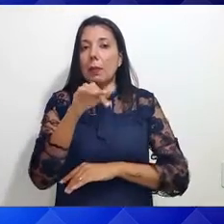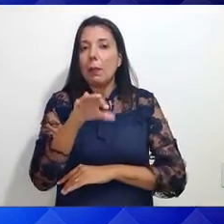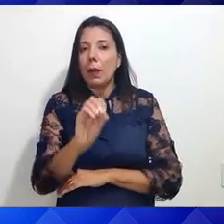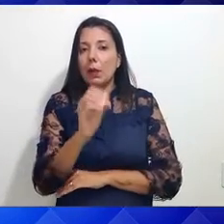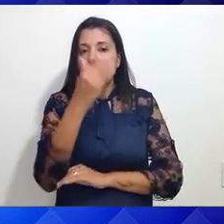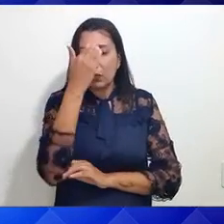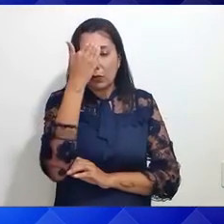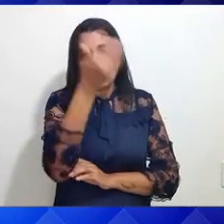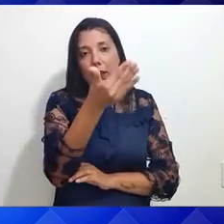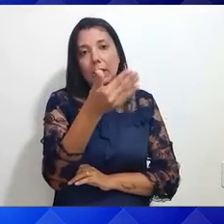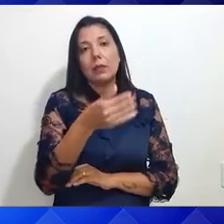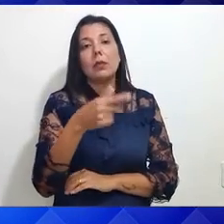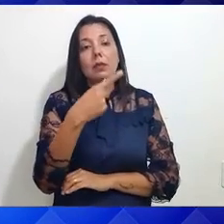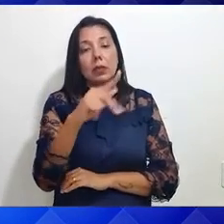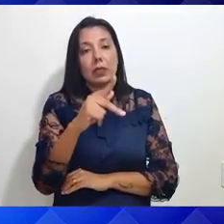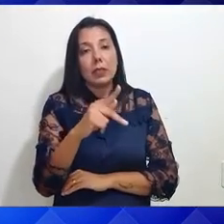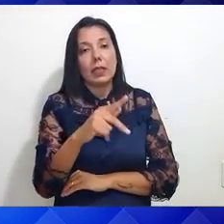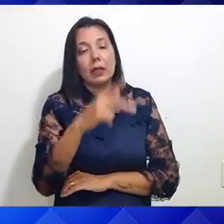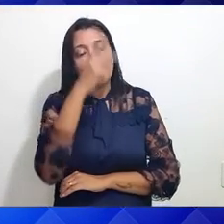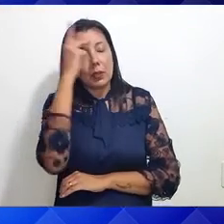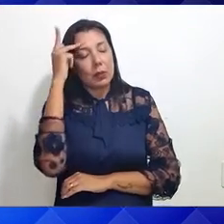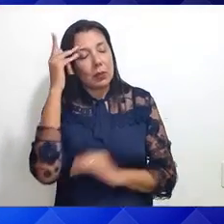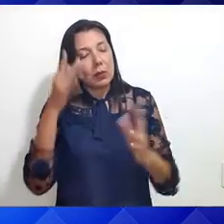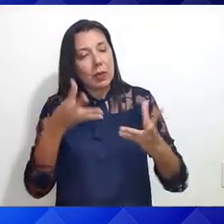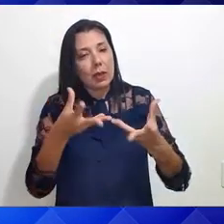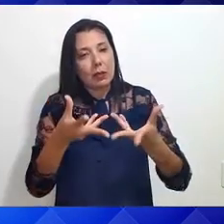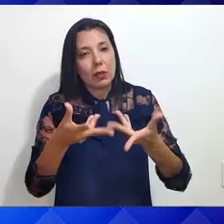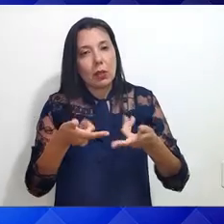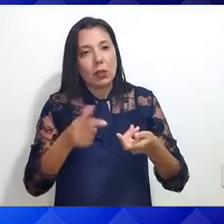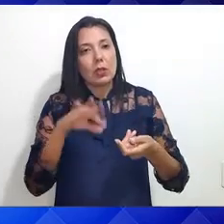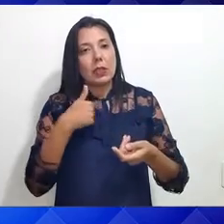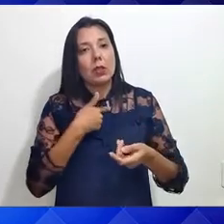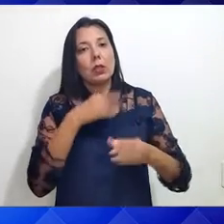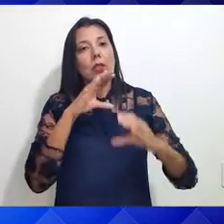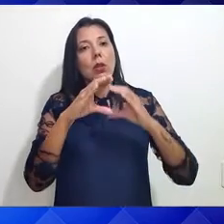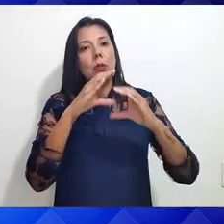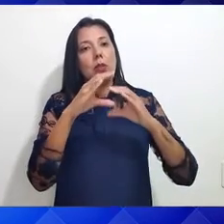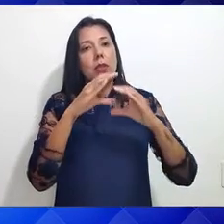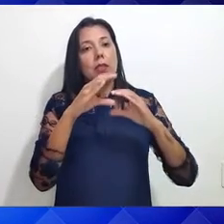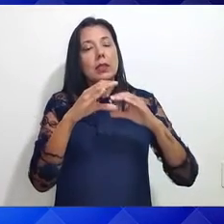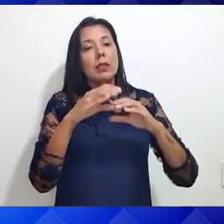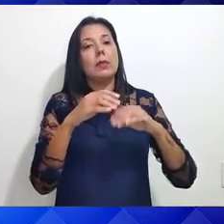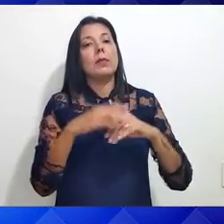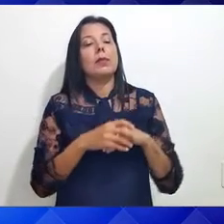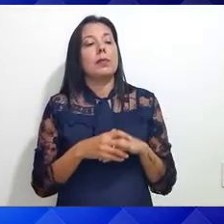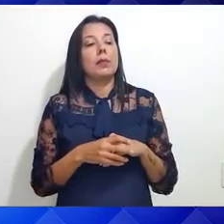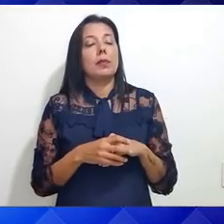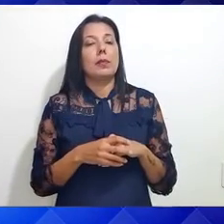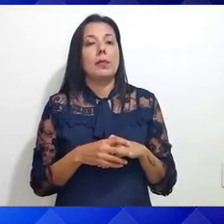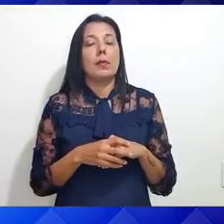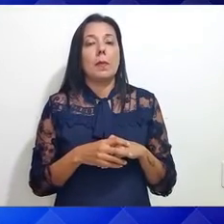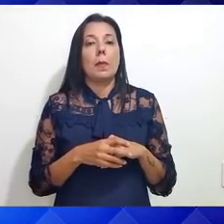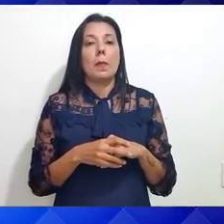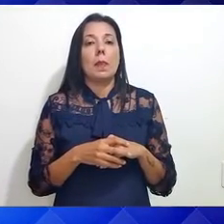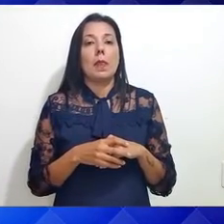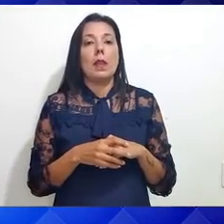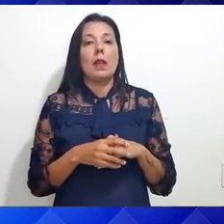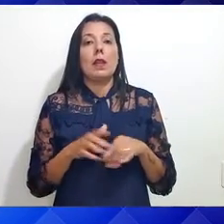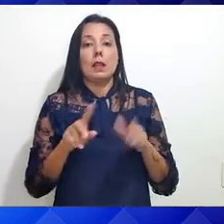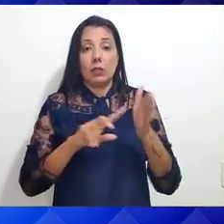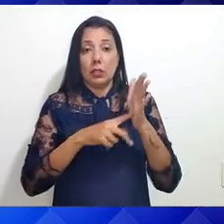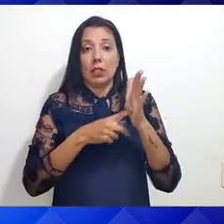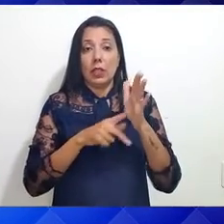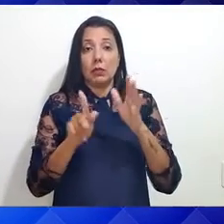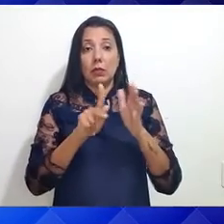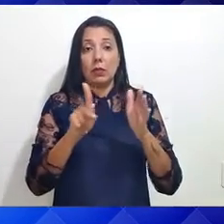Gente, elas estão aí na telinha trabalhando duro, traduzindo tudo que nós estamos falando. E para você que está em casa, que nos assistiu, né, nas